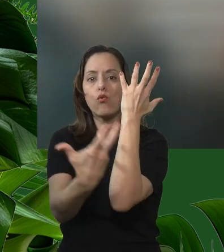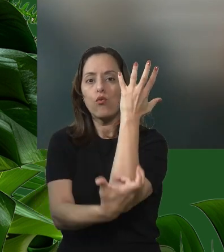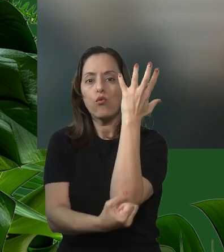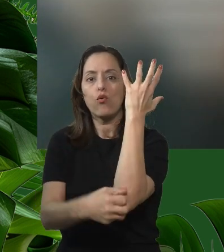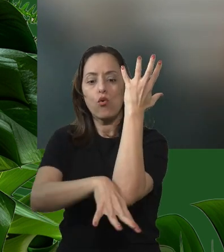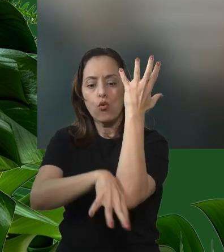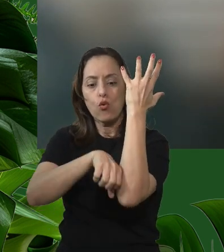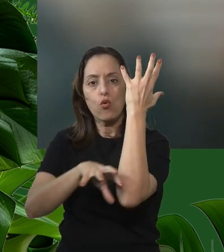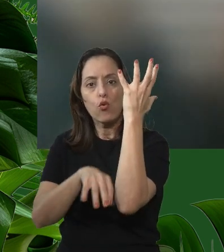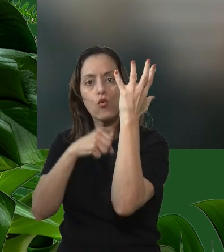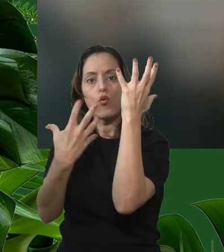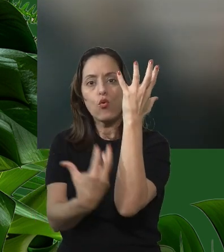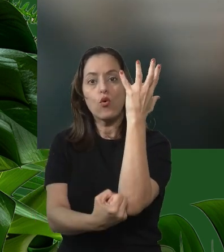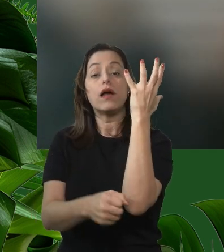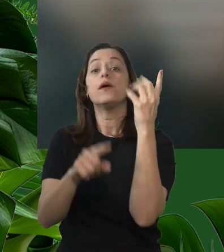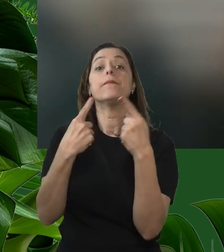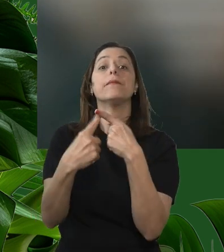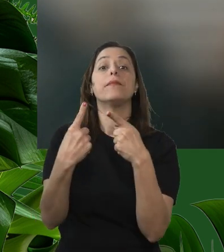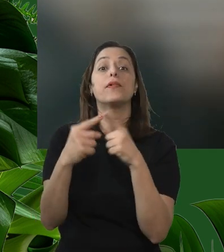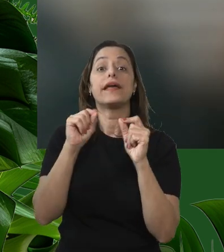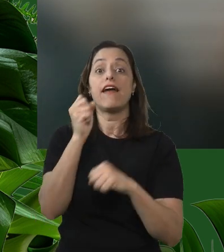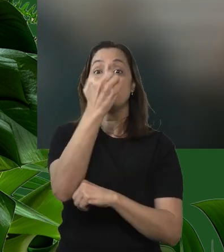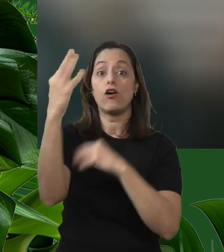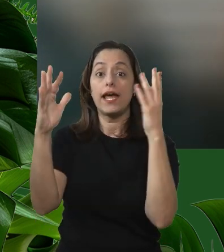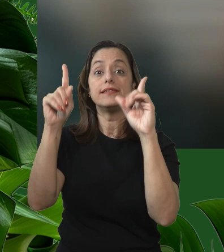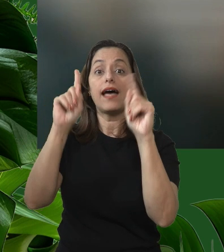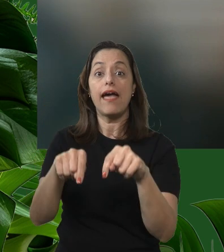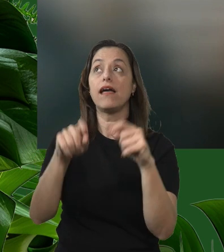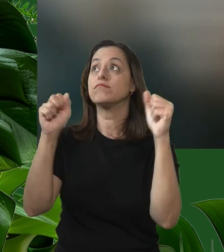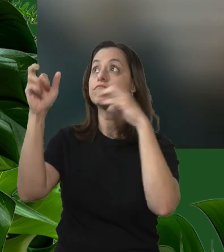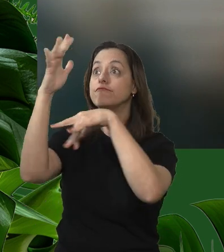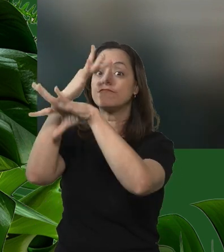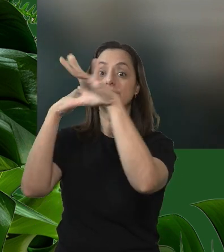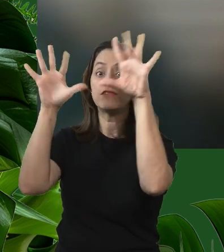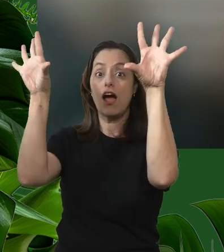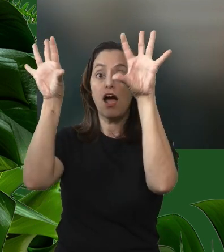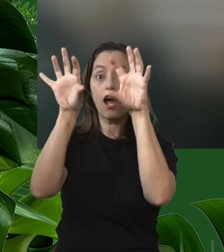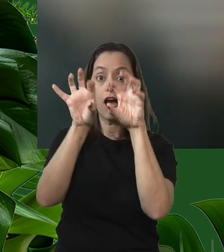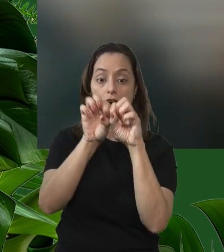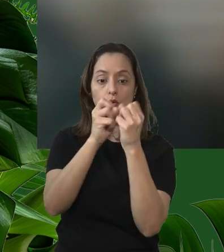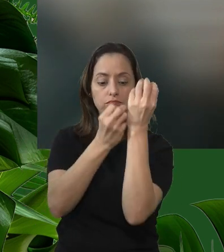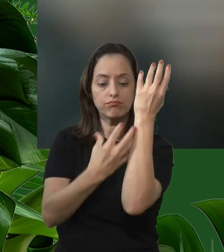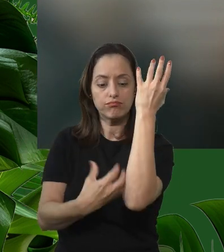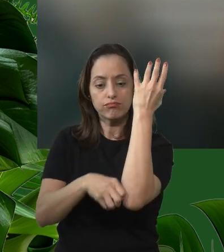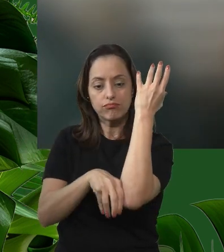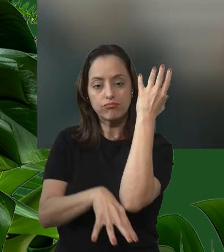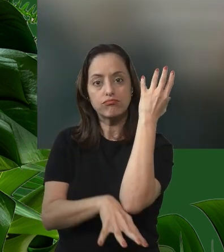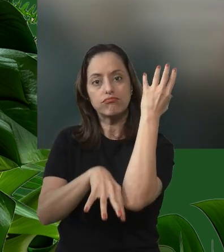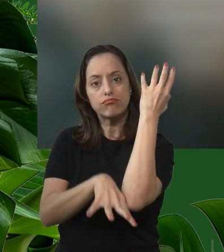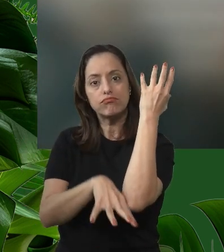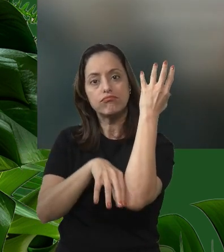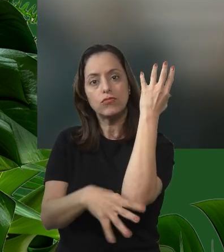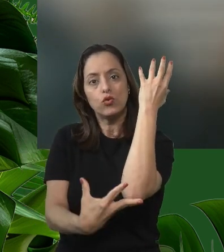as florestas, como grandes esponjas que armazenam água, né, muito também no solo dessas florestas, e essa água